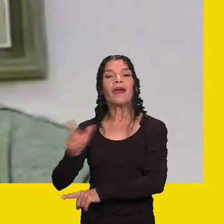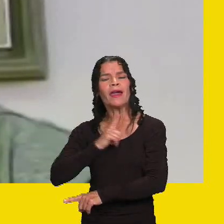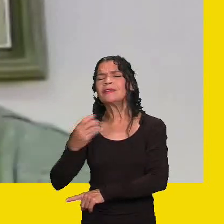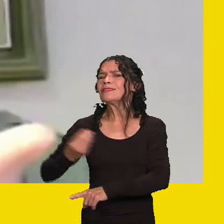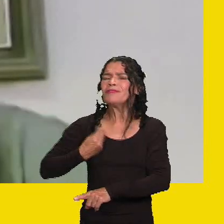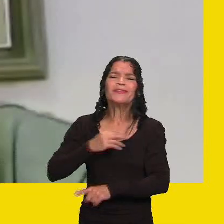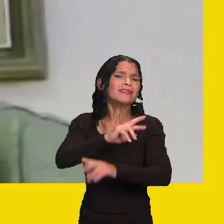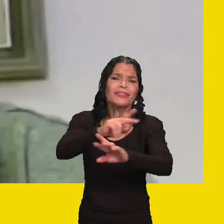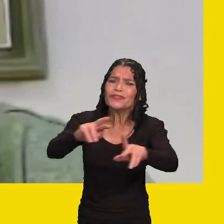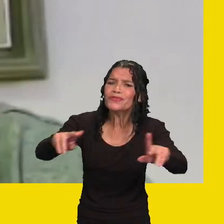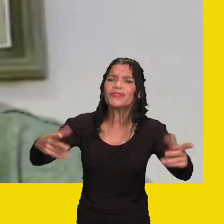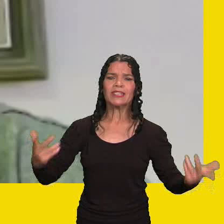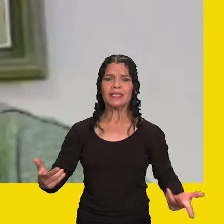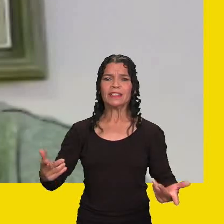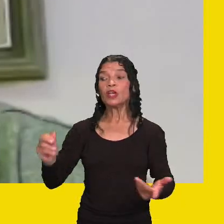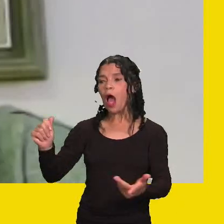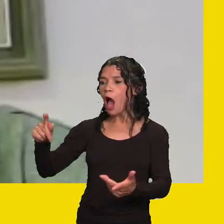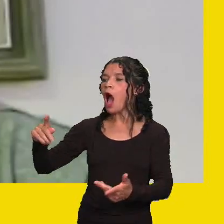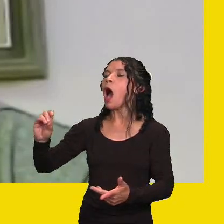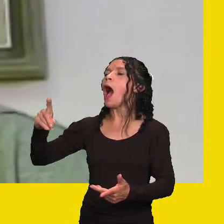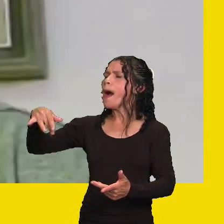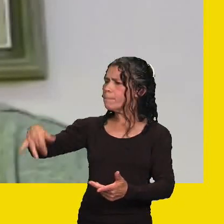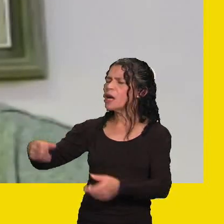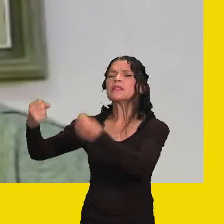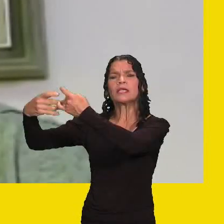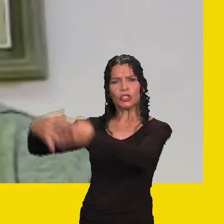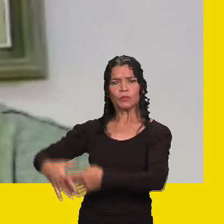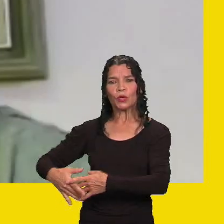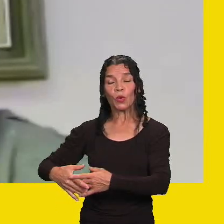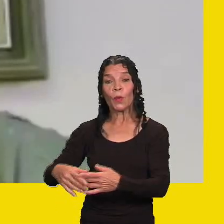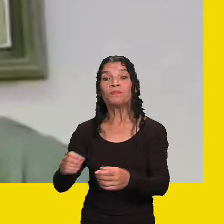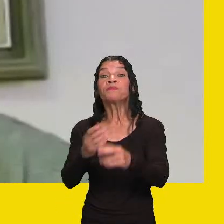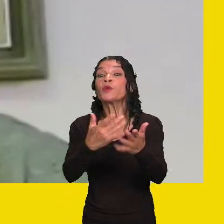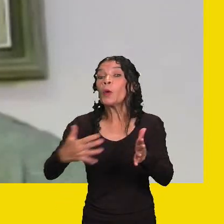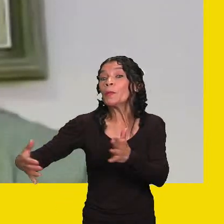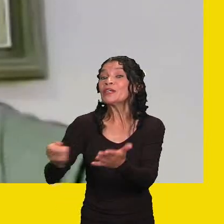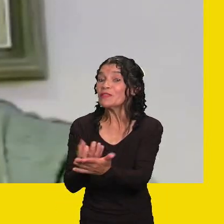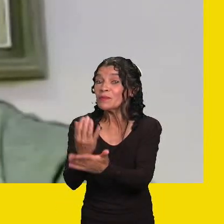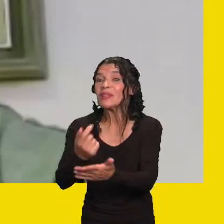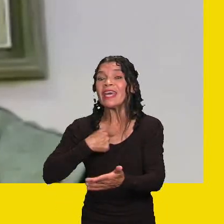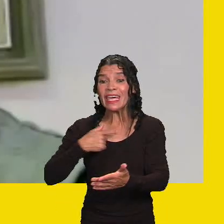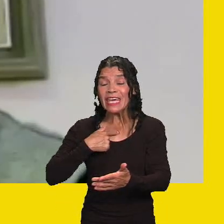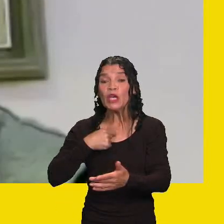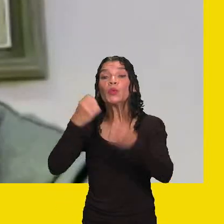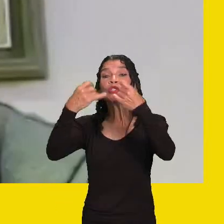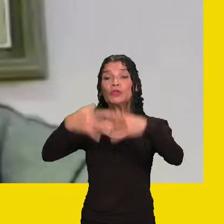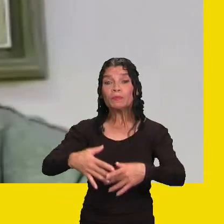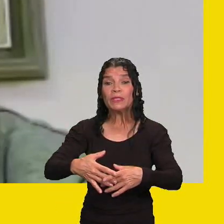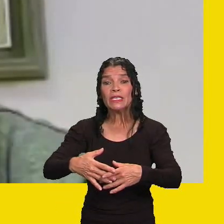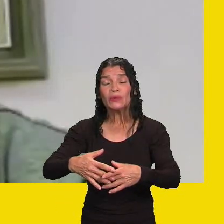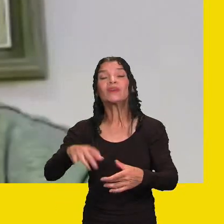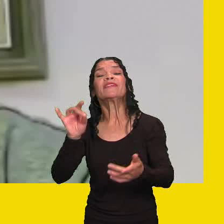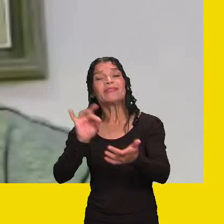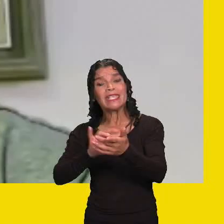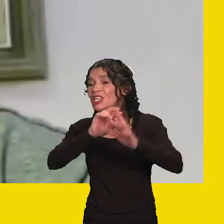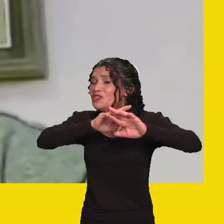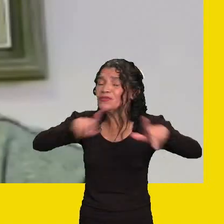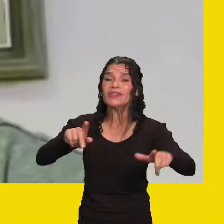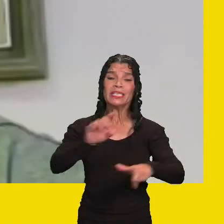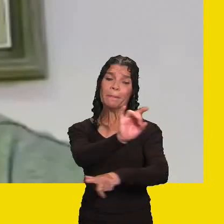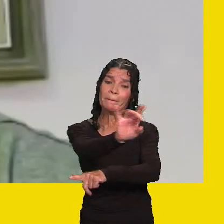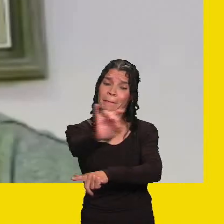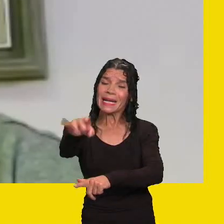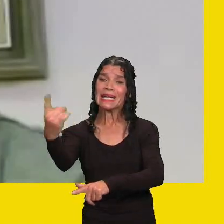vivências diferentes, como a Amanda colocou, e o processo de alfabetização, eu coloco, ele é total e plenamente diferente para cada